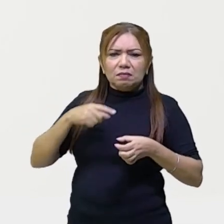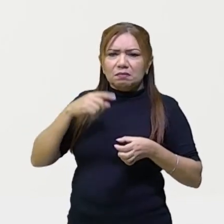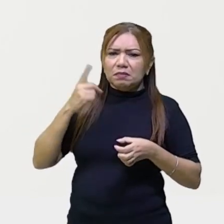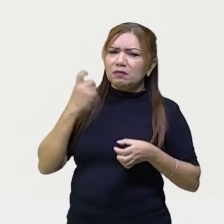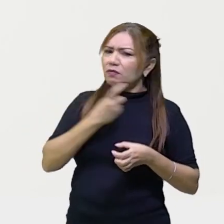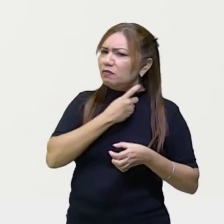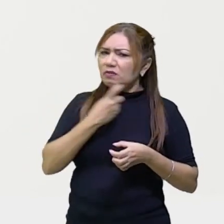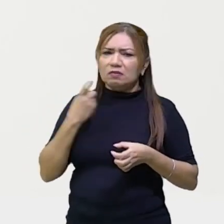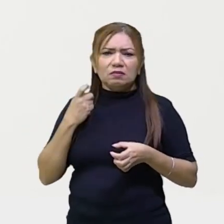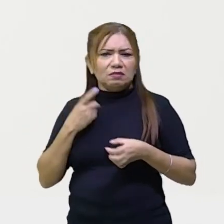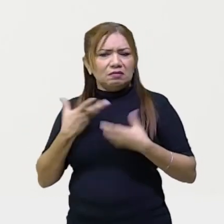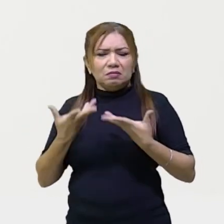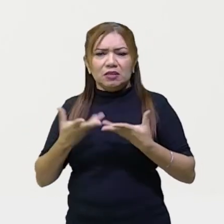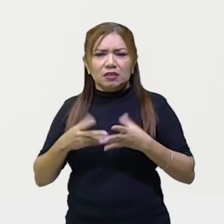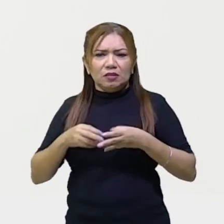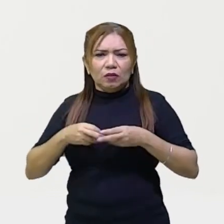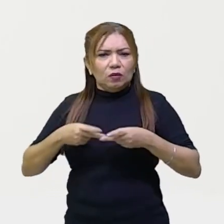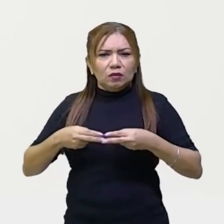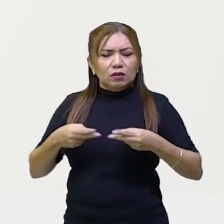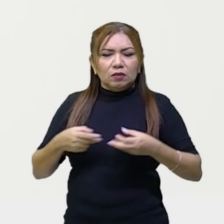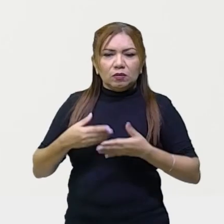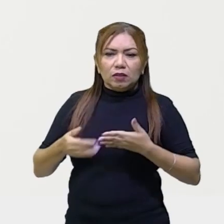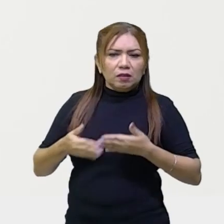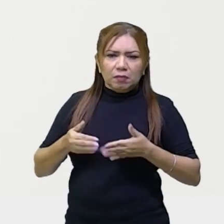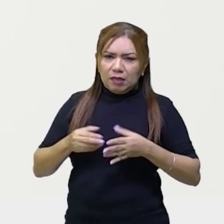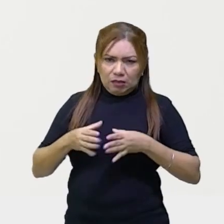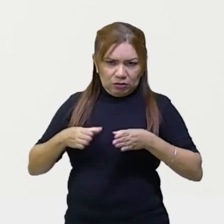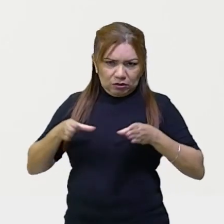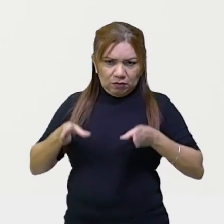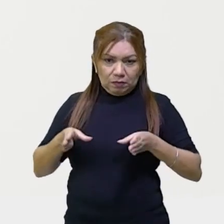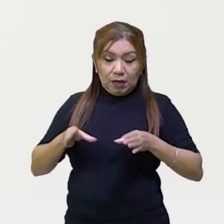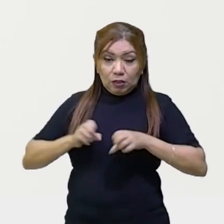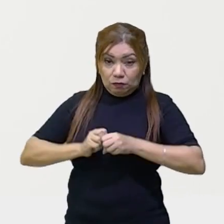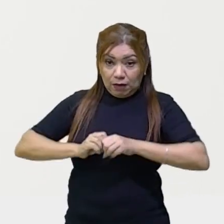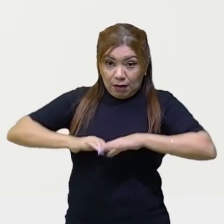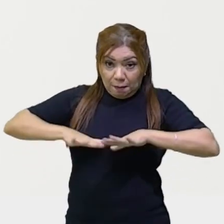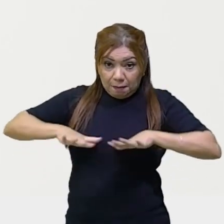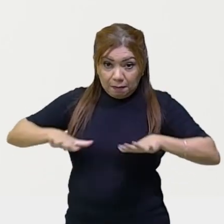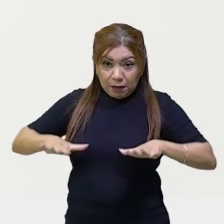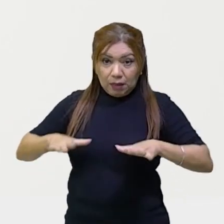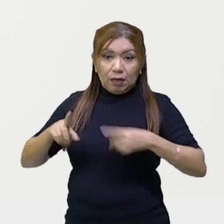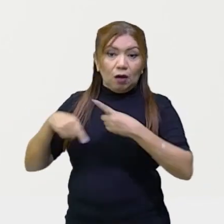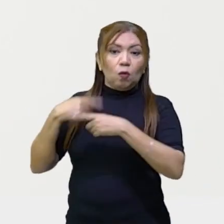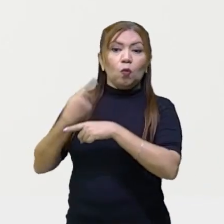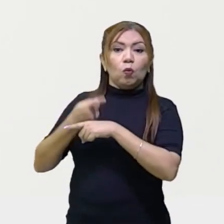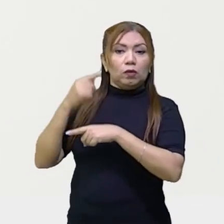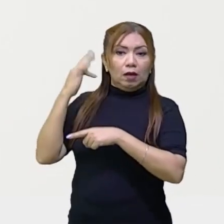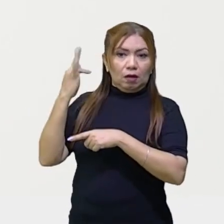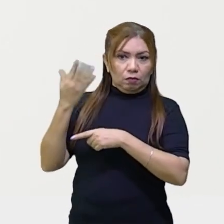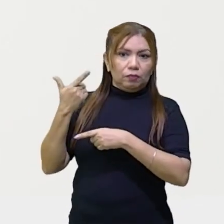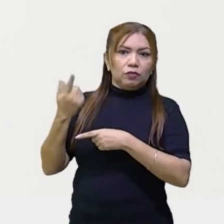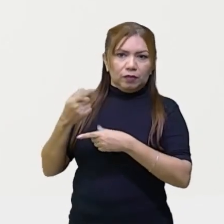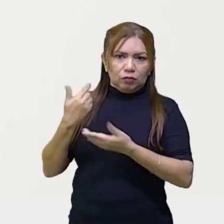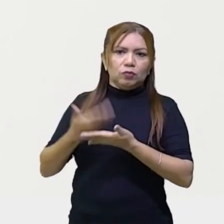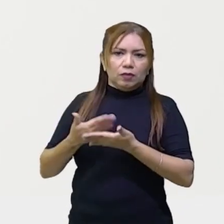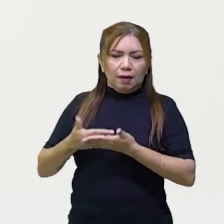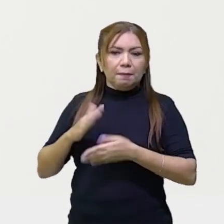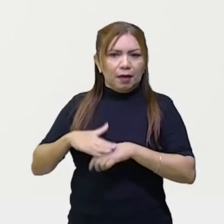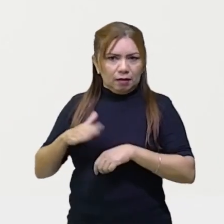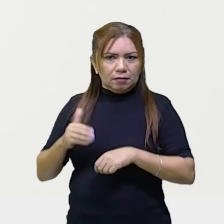com outras embalagens para a gente planificar a próxima aula a gente vai falar um pouquinho mais sobre isso tá bom